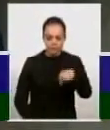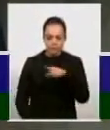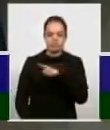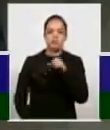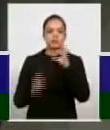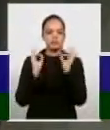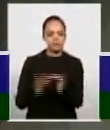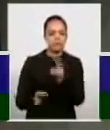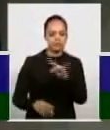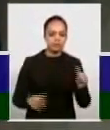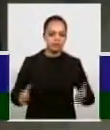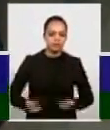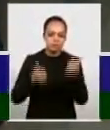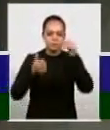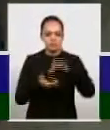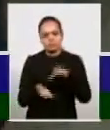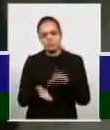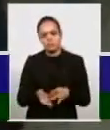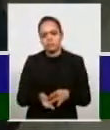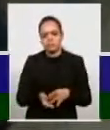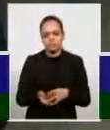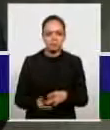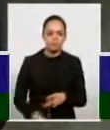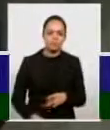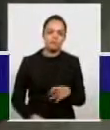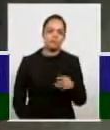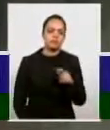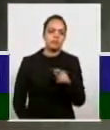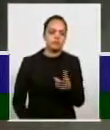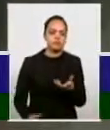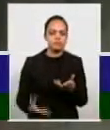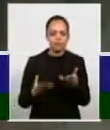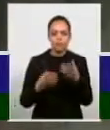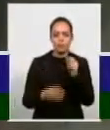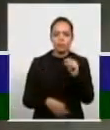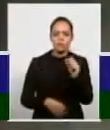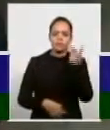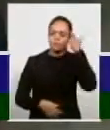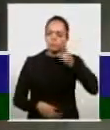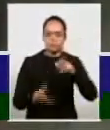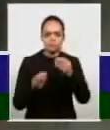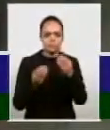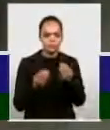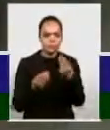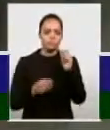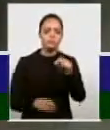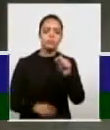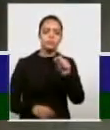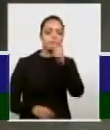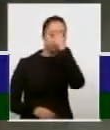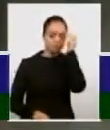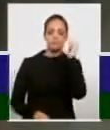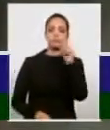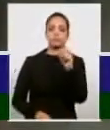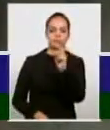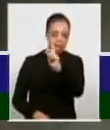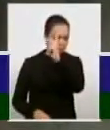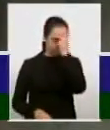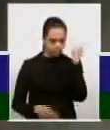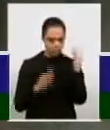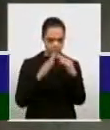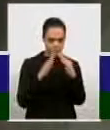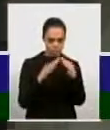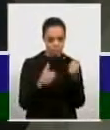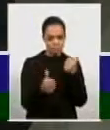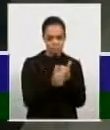vai melhorar e muito, quem vai ficar muito, vai ganhar muito com isso aí são os moradores de perto